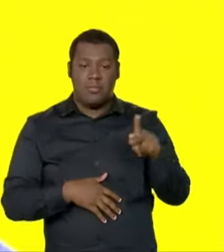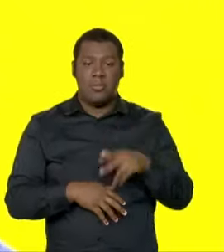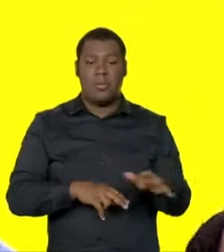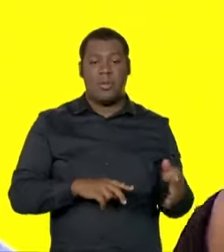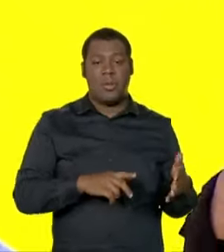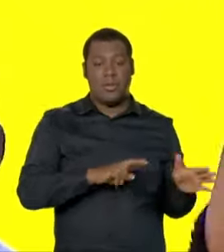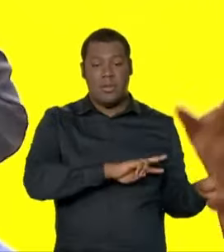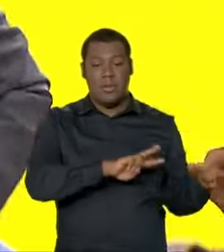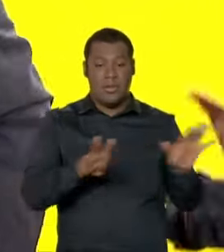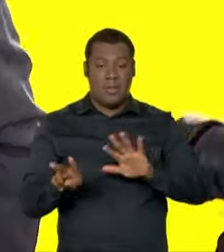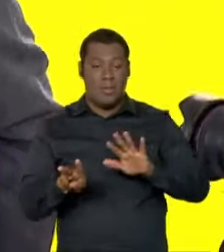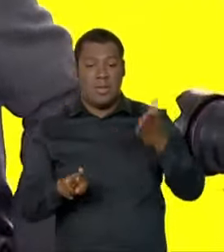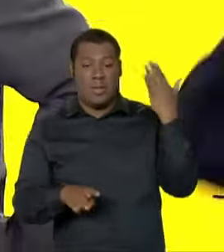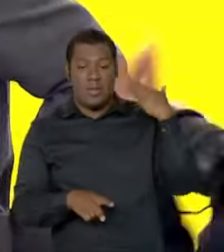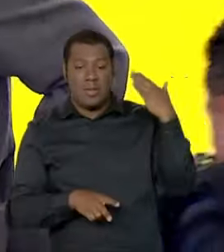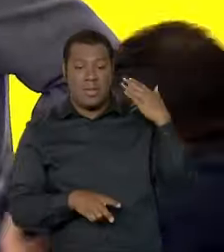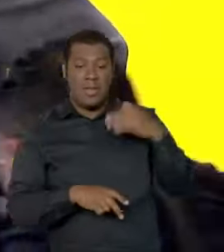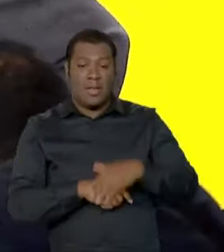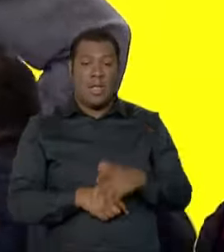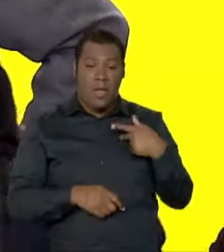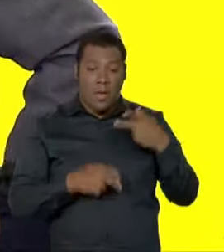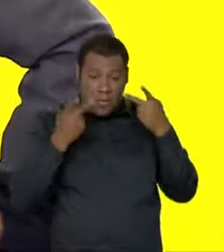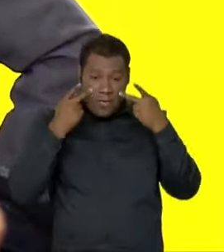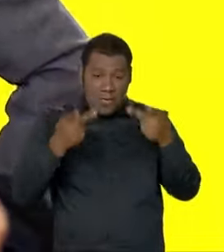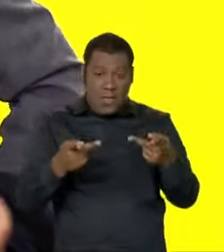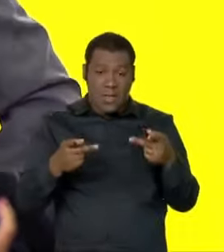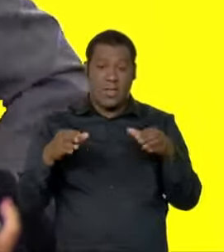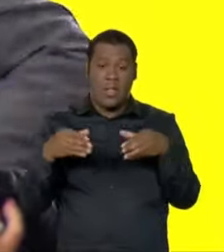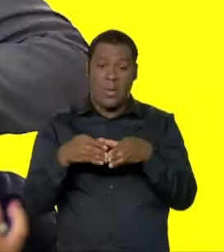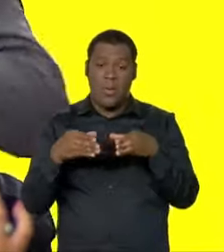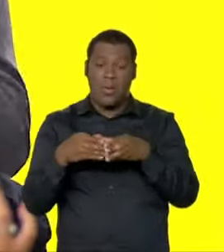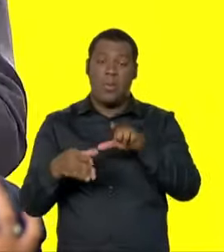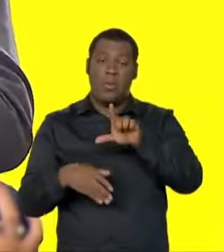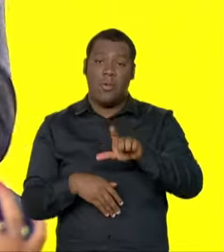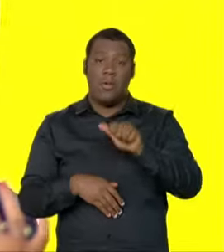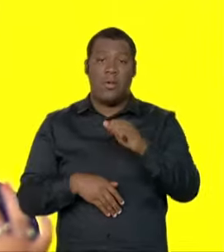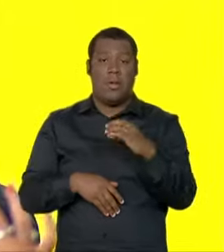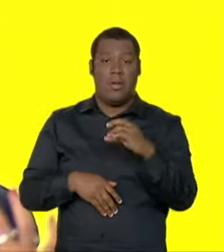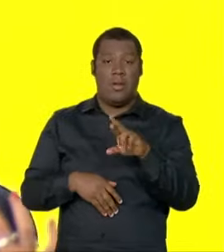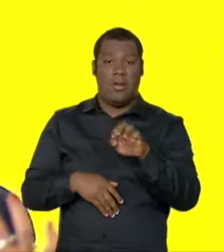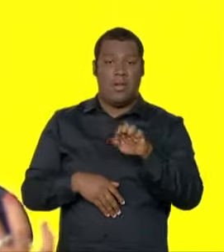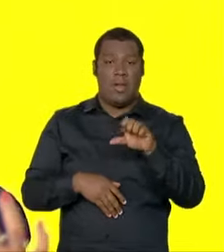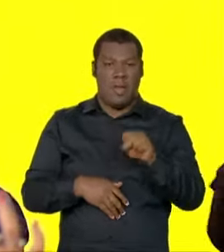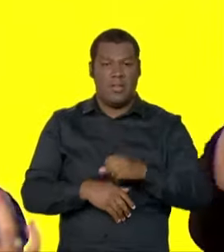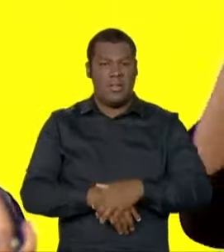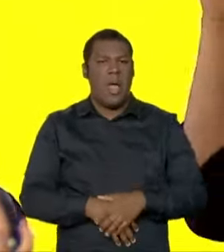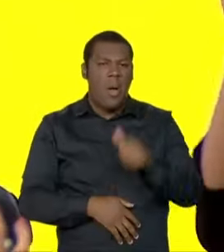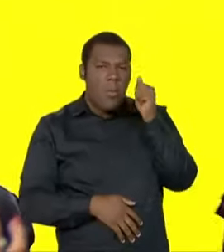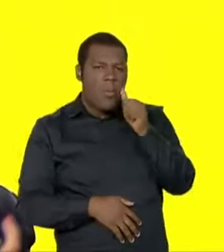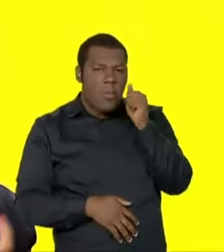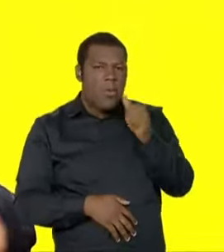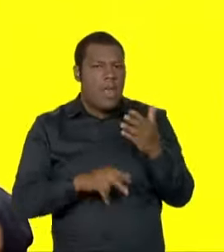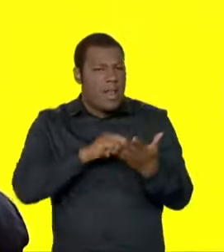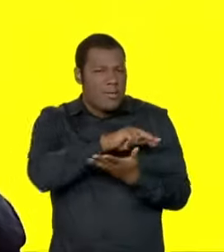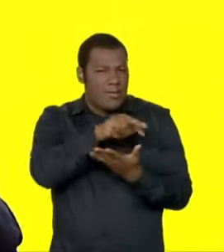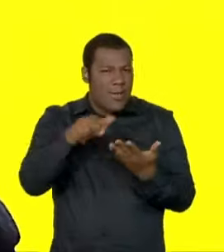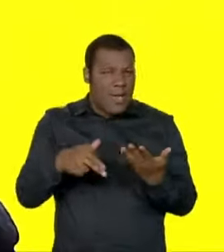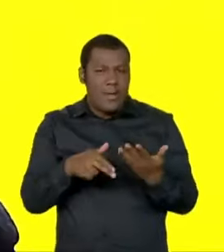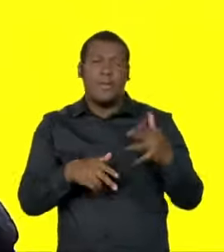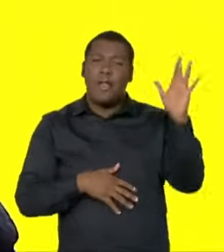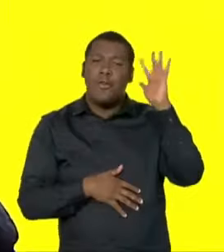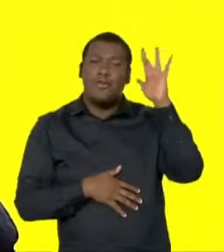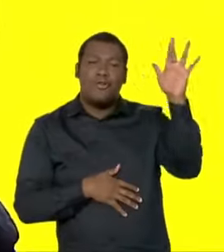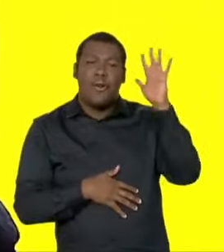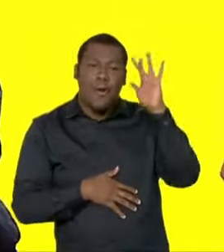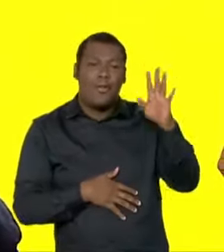a Companhia dos Lacres aqui em Brasília e elas estavam com várias mulheres e o sonho delas era lhe conhecer. Então, eu fiz questão